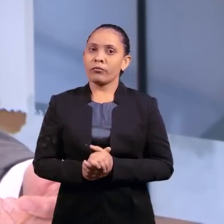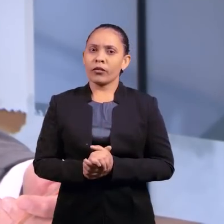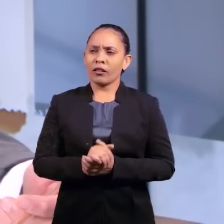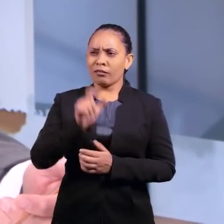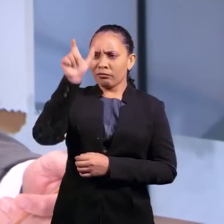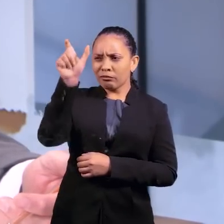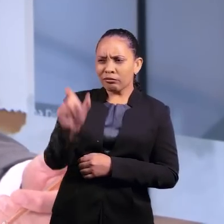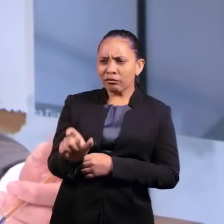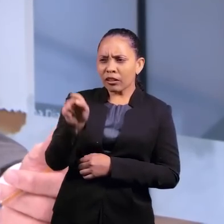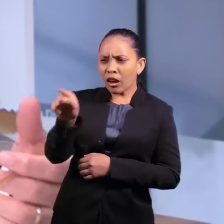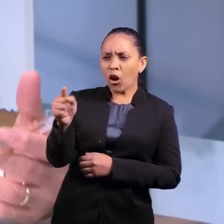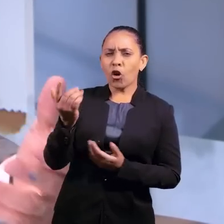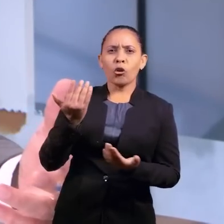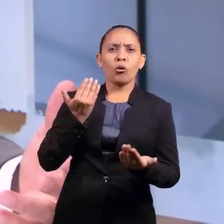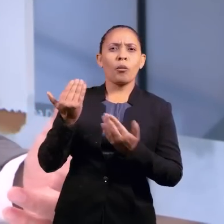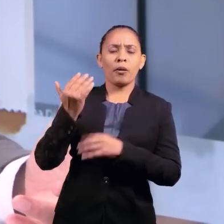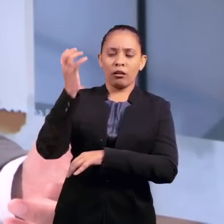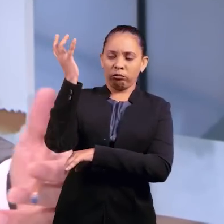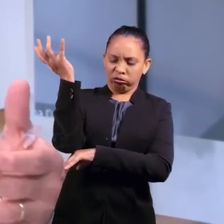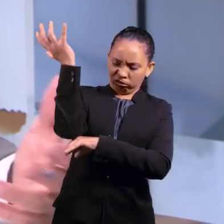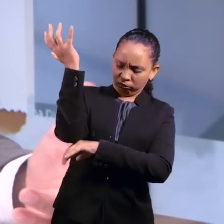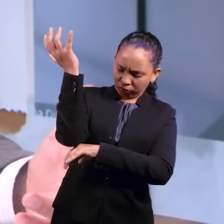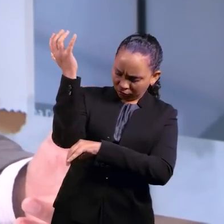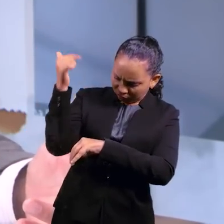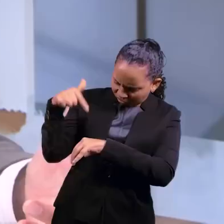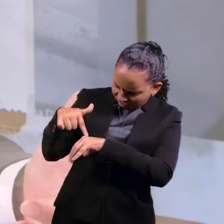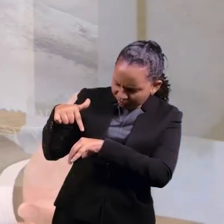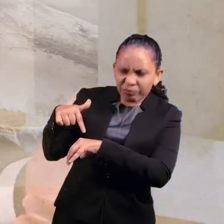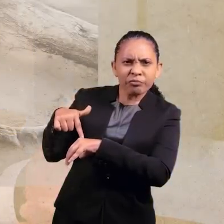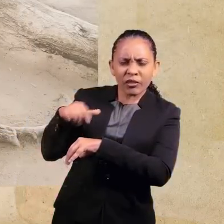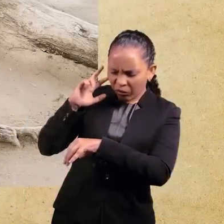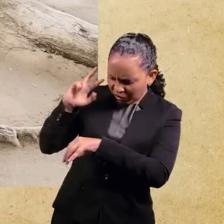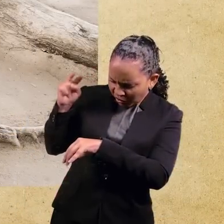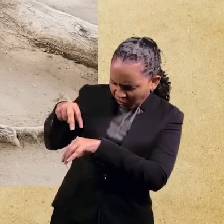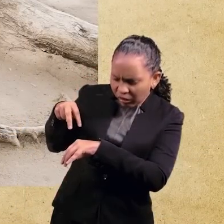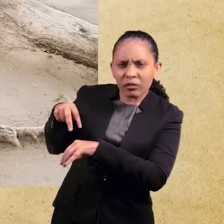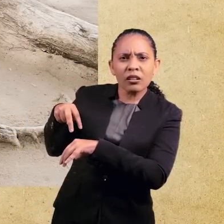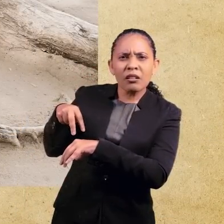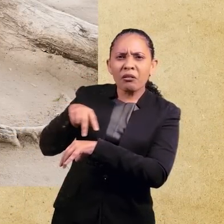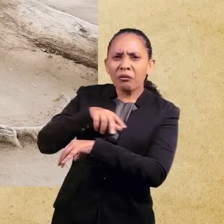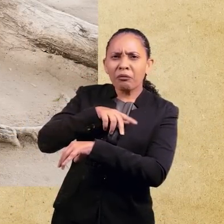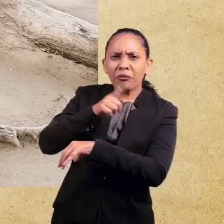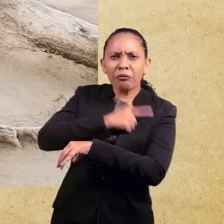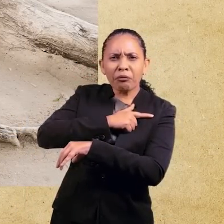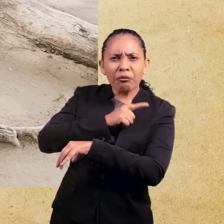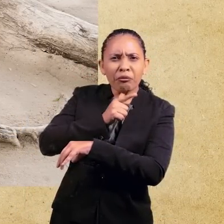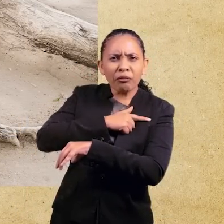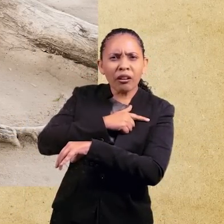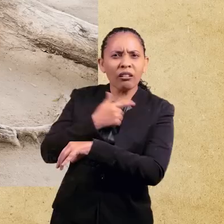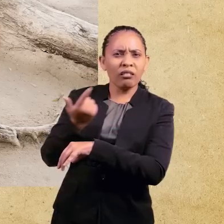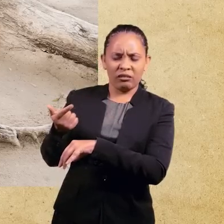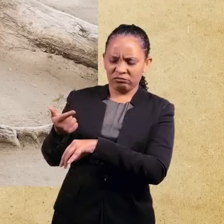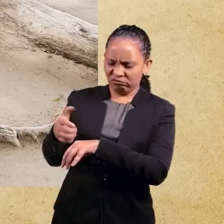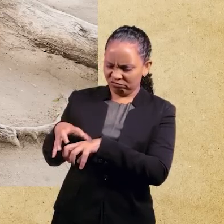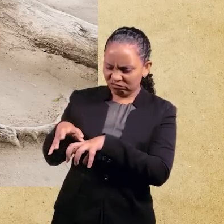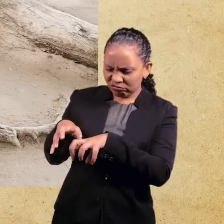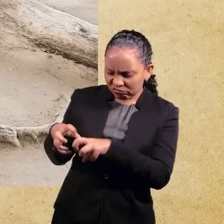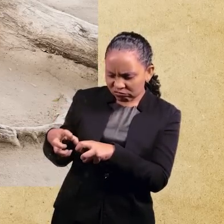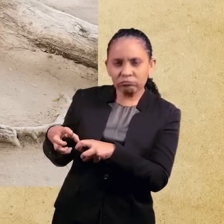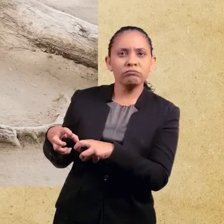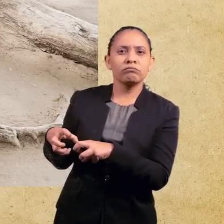Como raiz de uma terra seca. Você pega a raiz de uma terra seca, você vai ver o que é uma raiz de uma terra seca. Uma terra que não tem